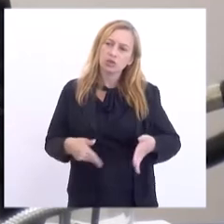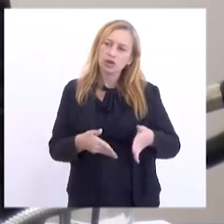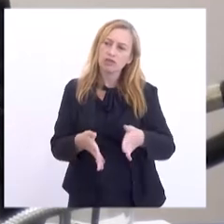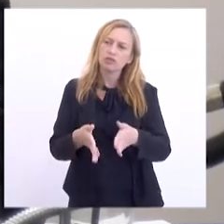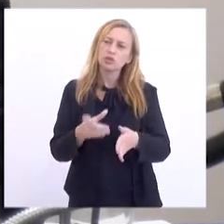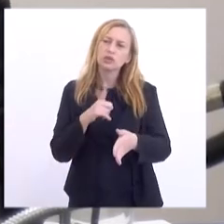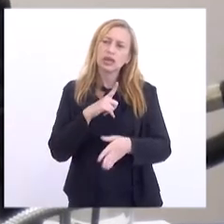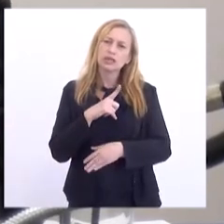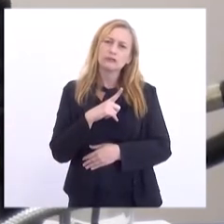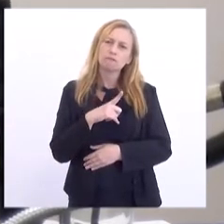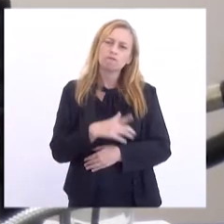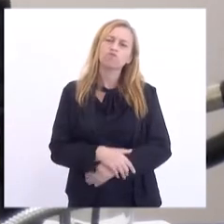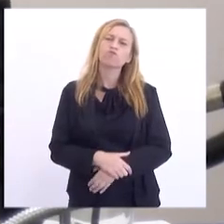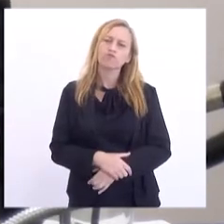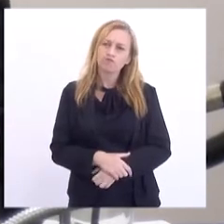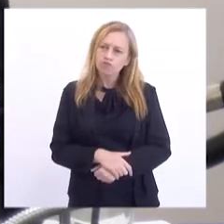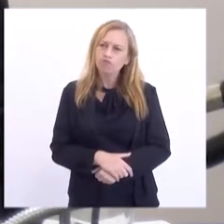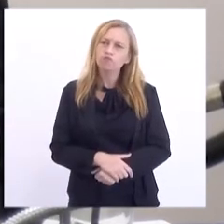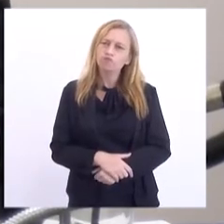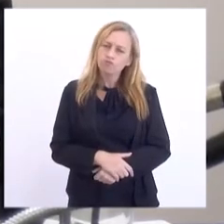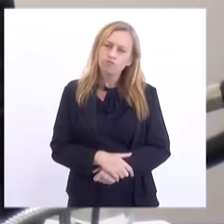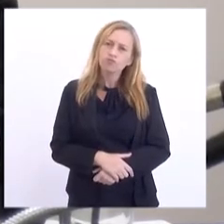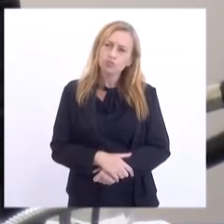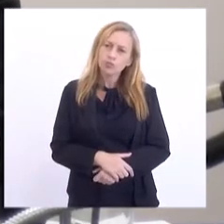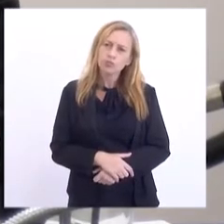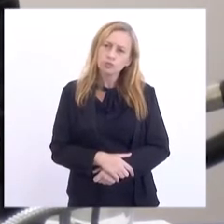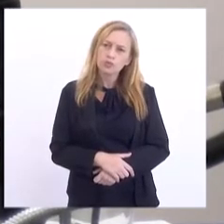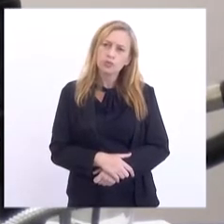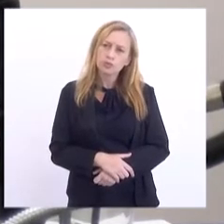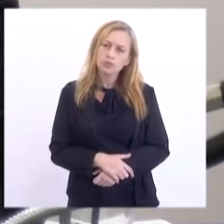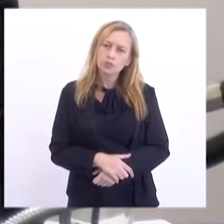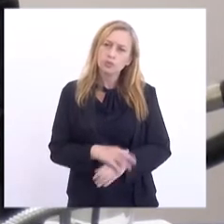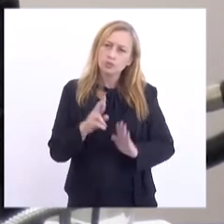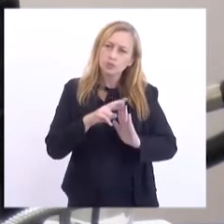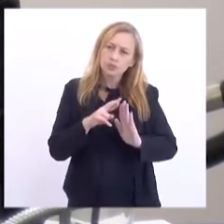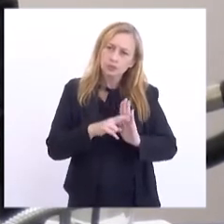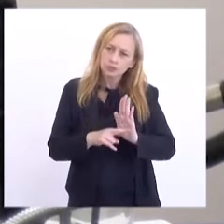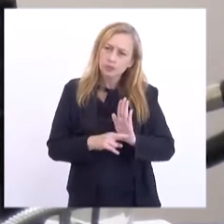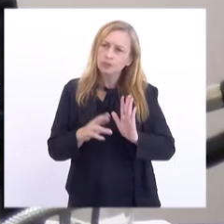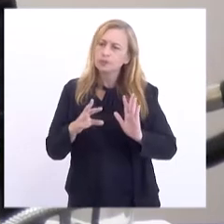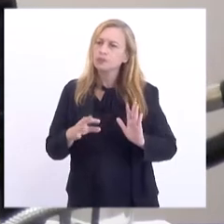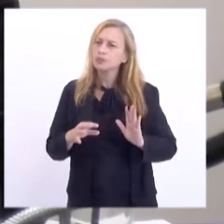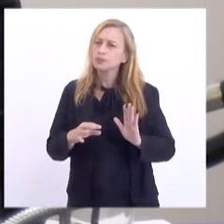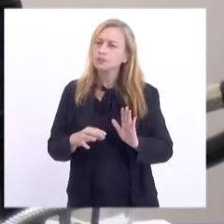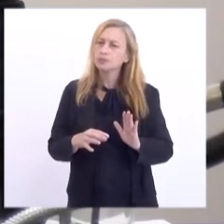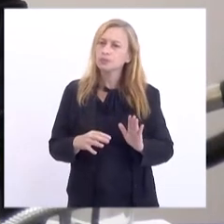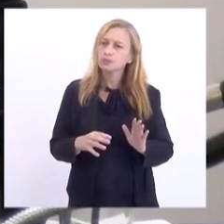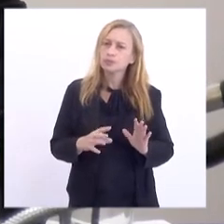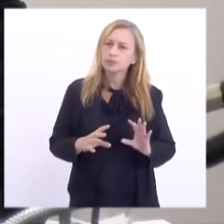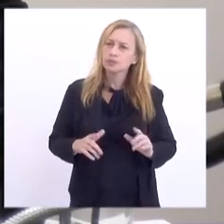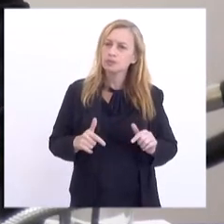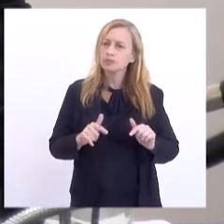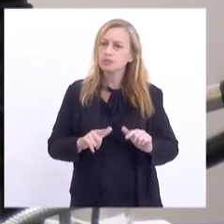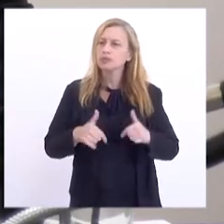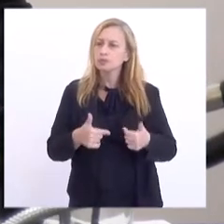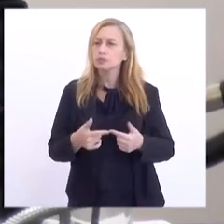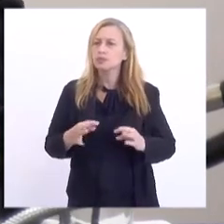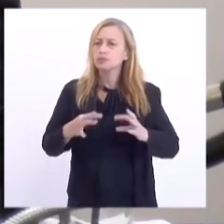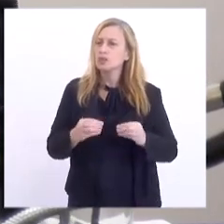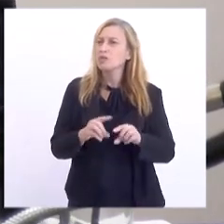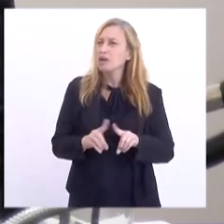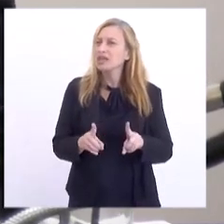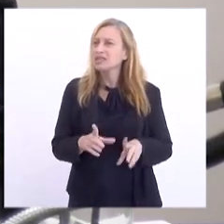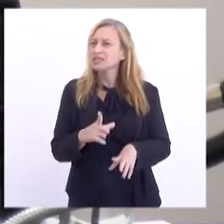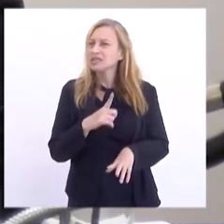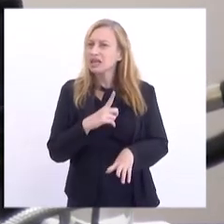dá uma direção ele enfim fixa diretrizes formula metas tenta antecipar cenários é assim mesmo mas